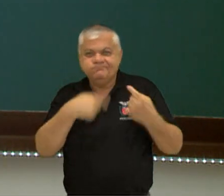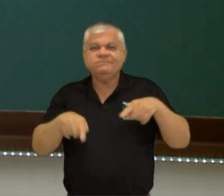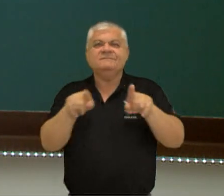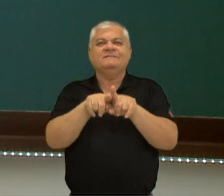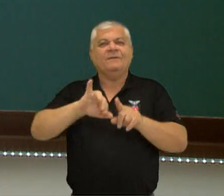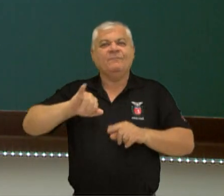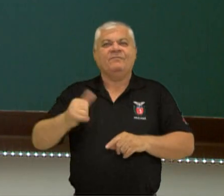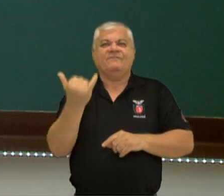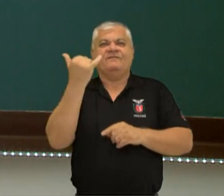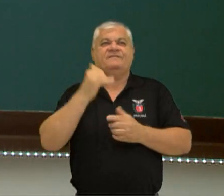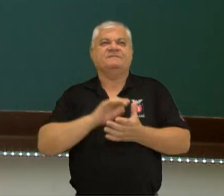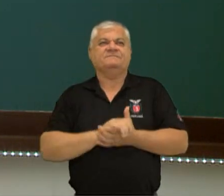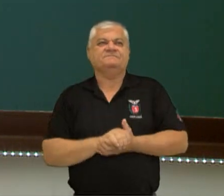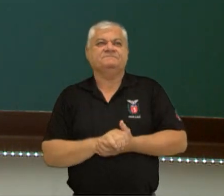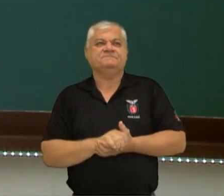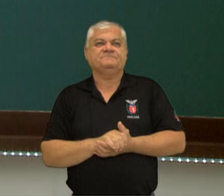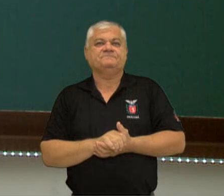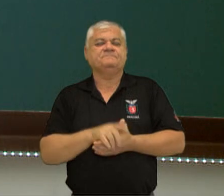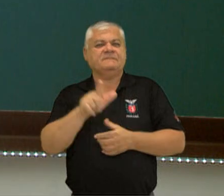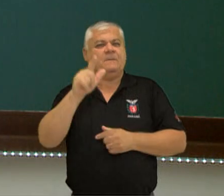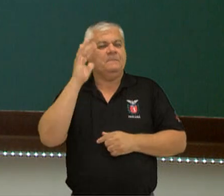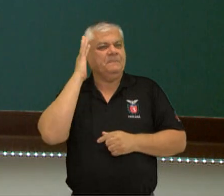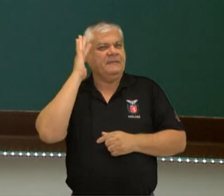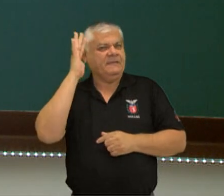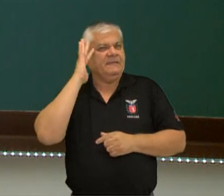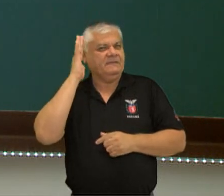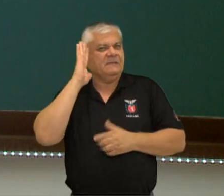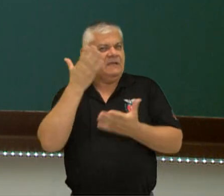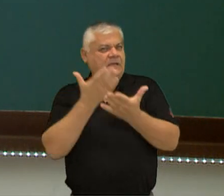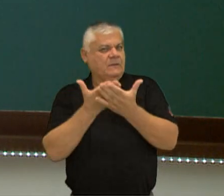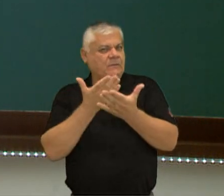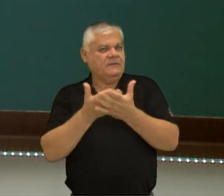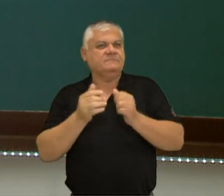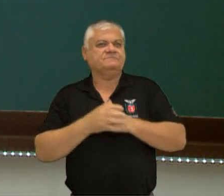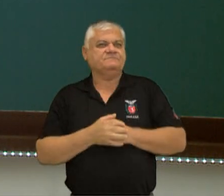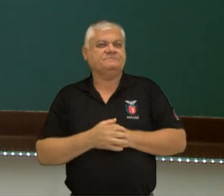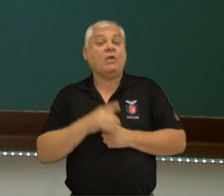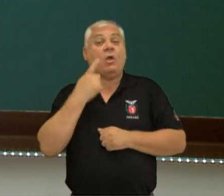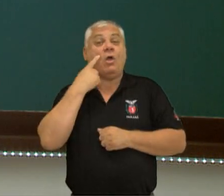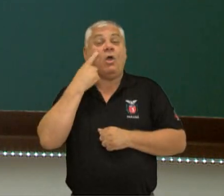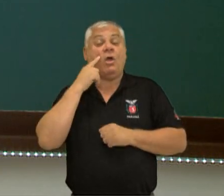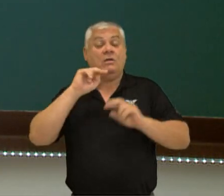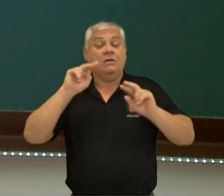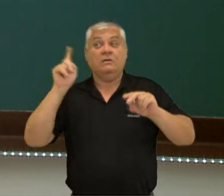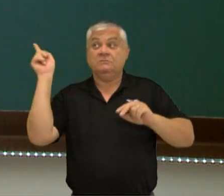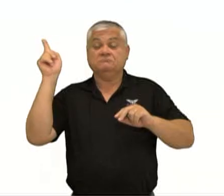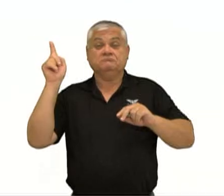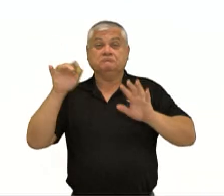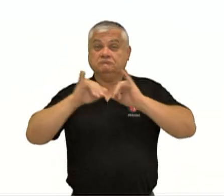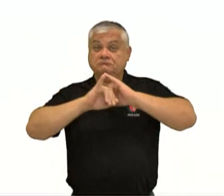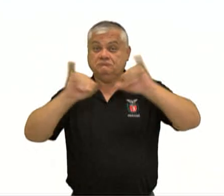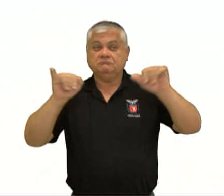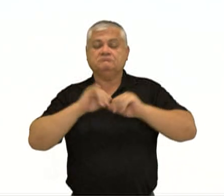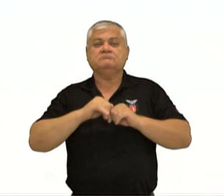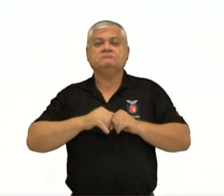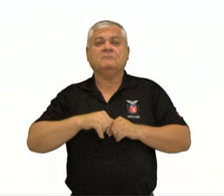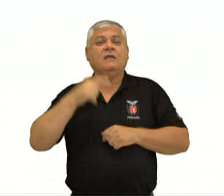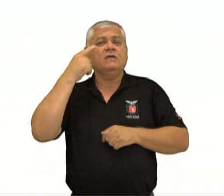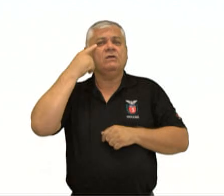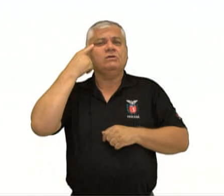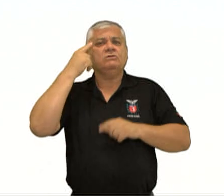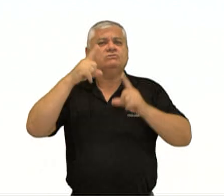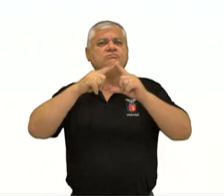ali. Vamos pensar um pouquinho sobre a aula de hoje? Trouxe uma reportagem para vocês. Japão vai despejar a